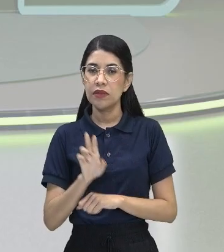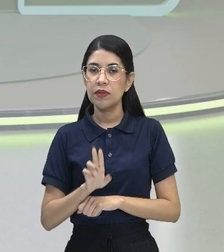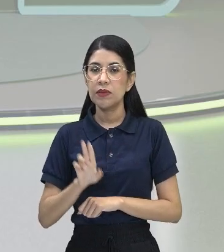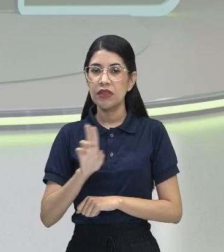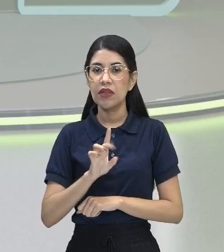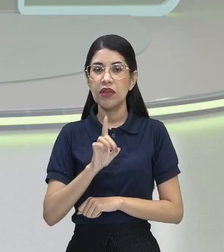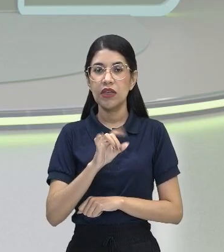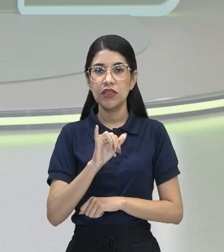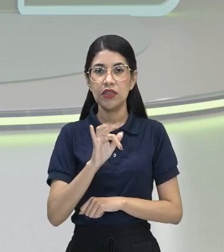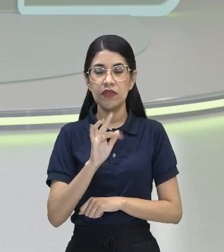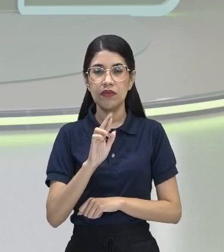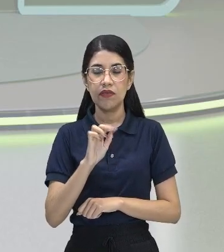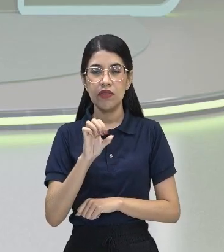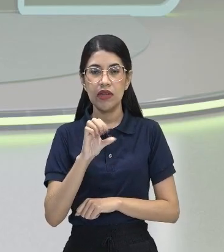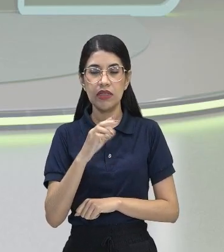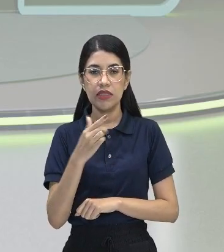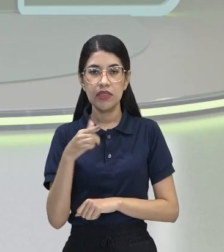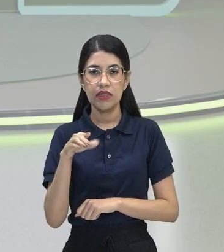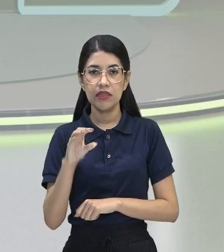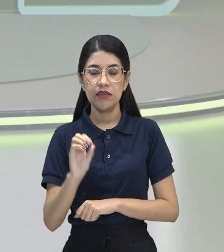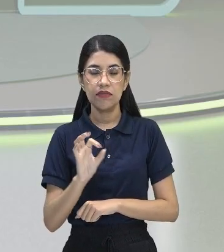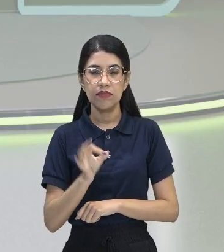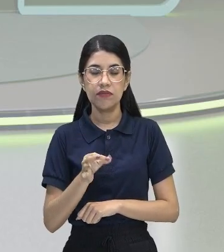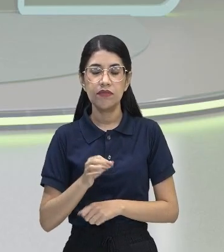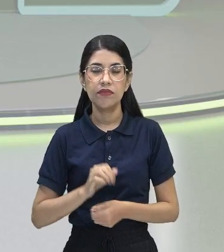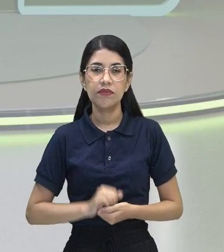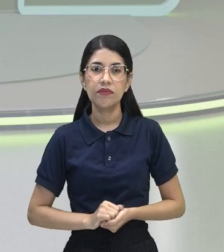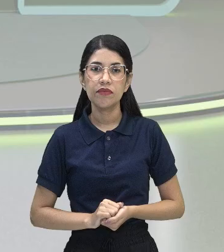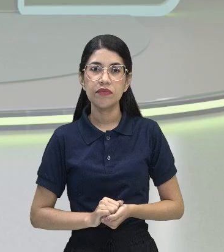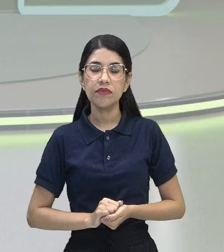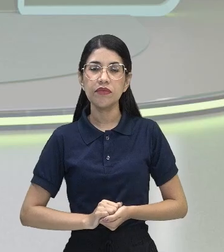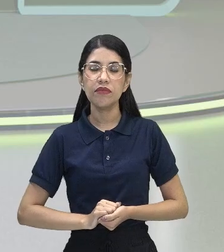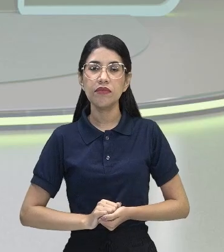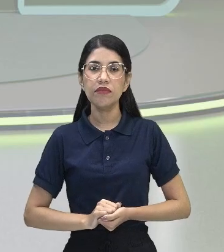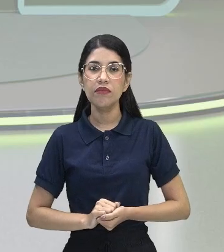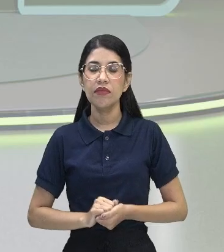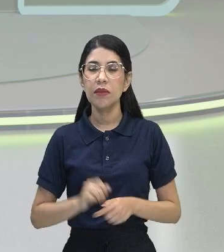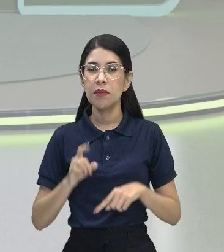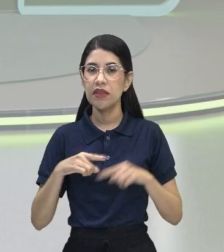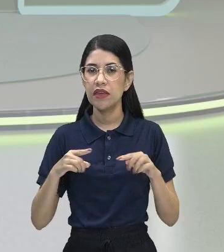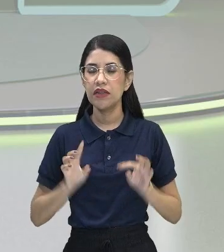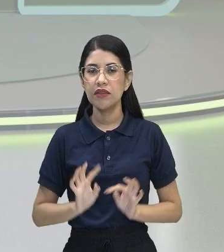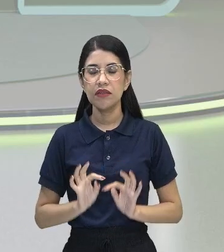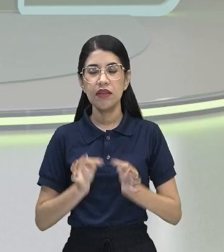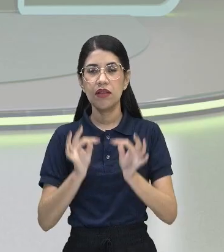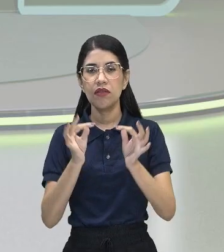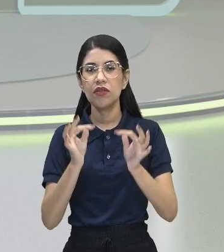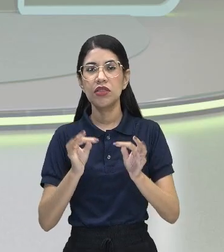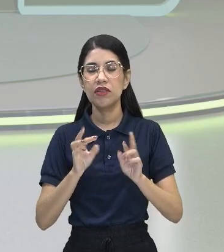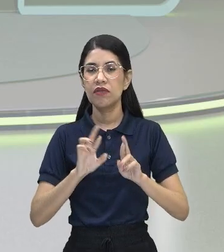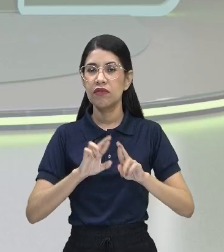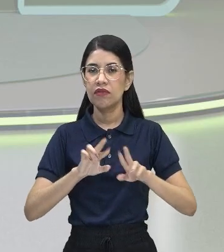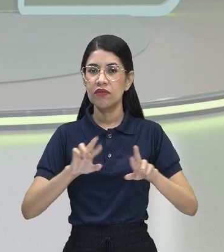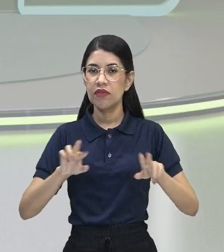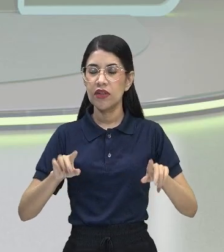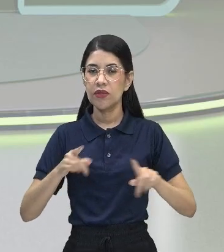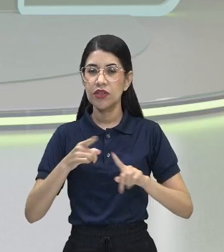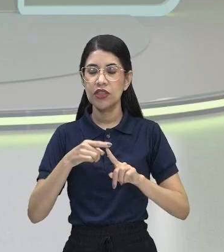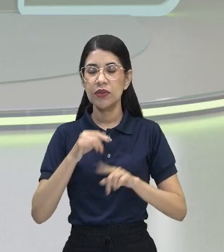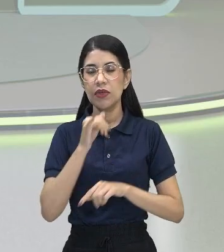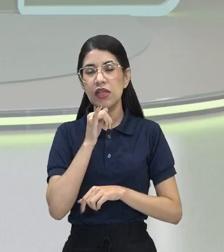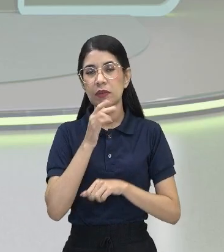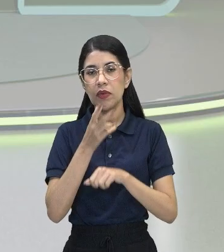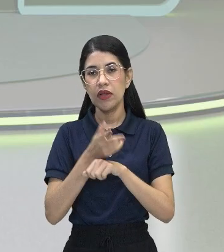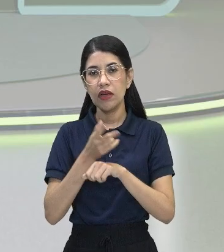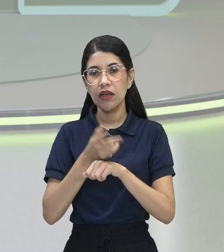né? Onde eu aplico esse fenômeno da difração aí em equipamentos tecnológicos, né? Câmeras digitais, né?